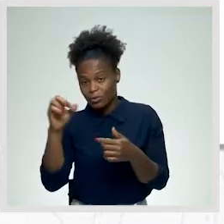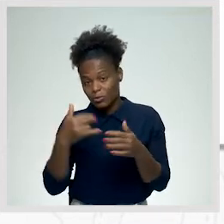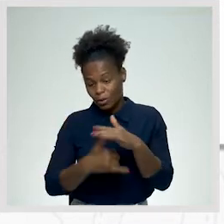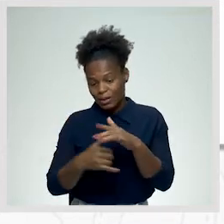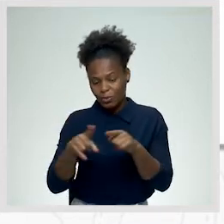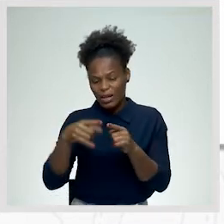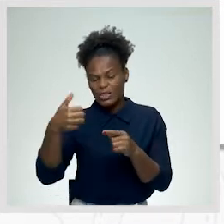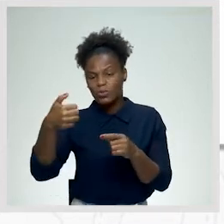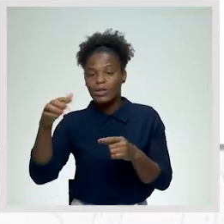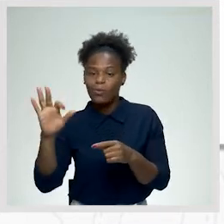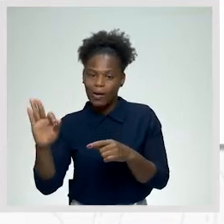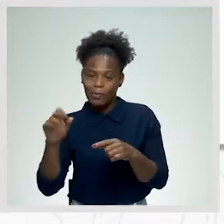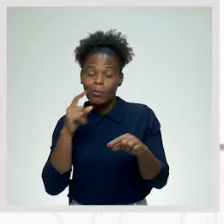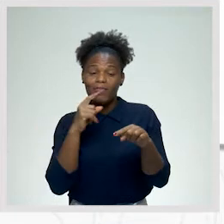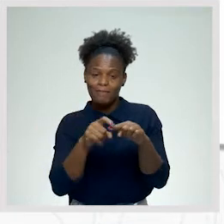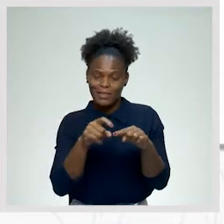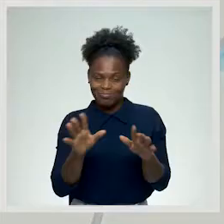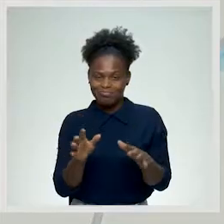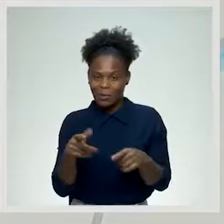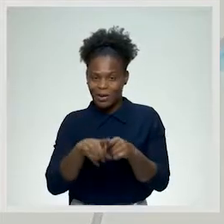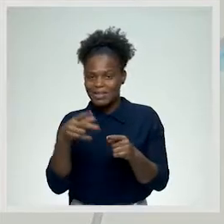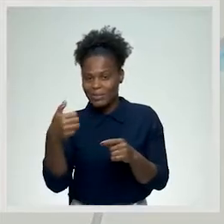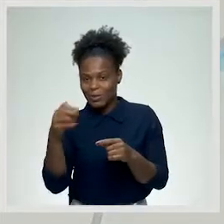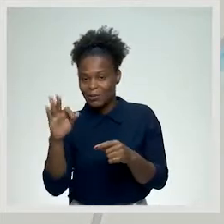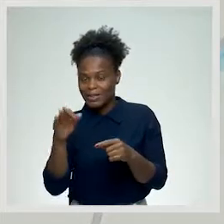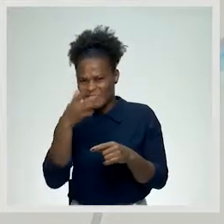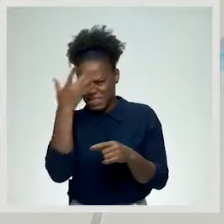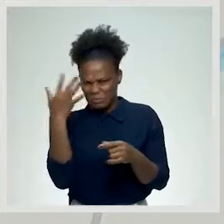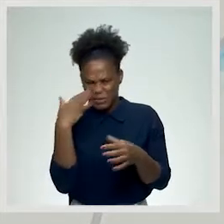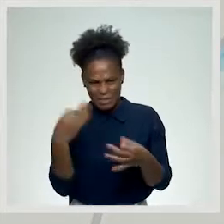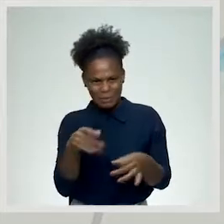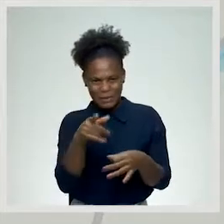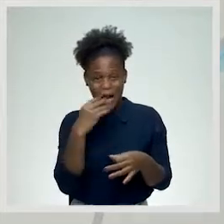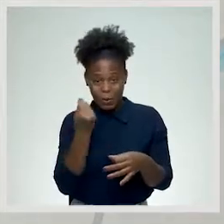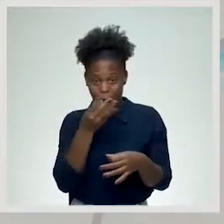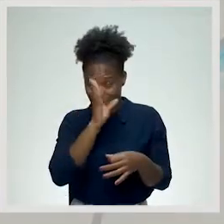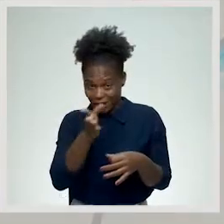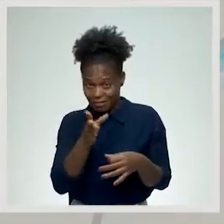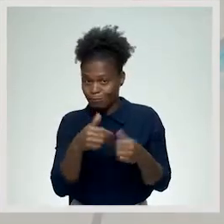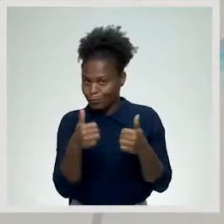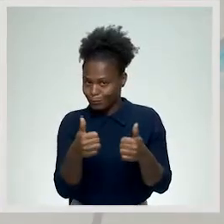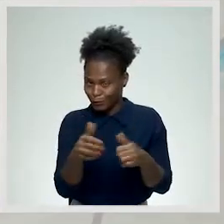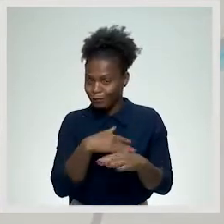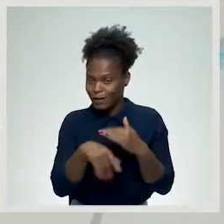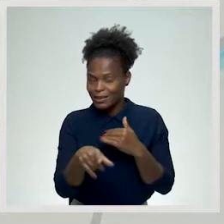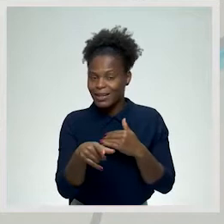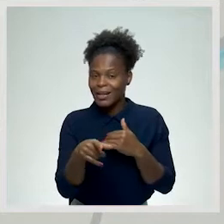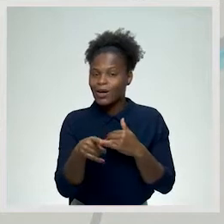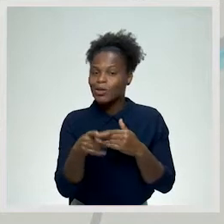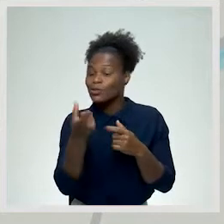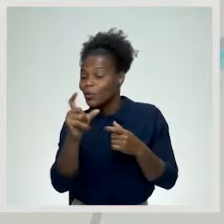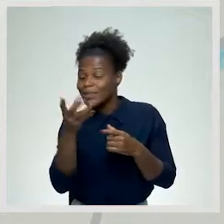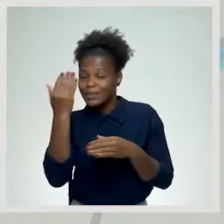dá 54. Exercício simples, desde que o aluno aplique corretamente os